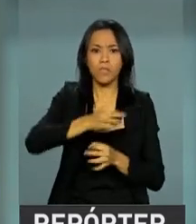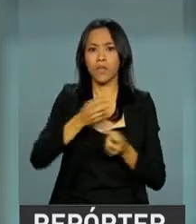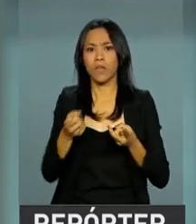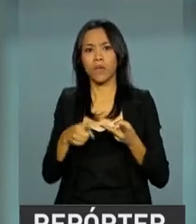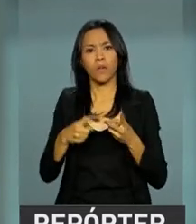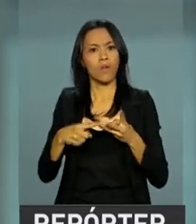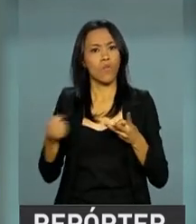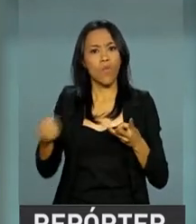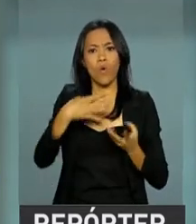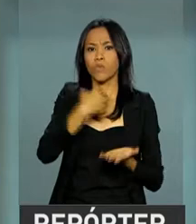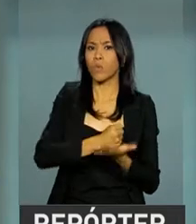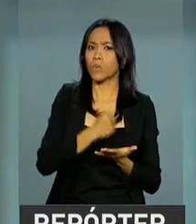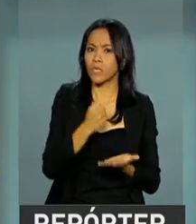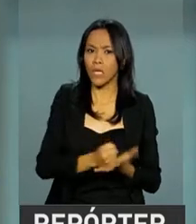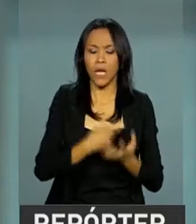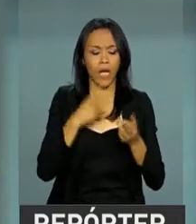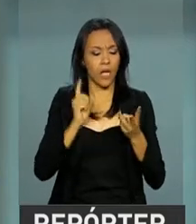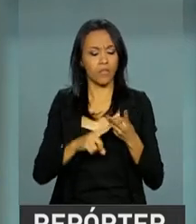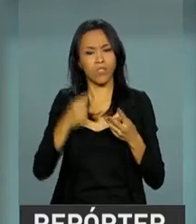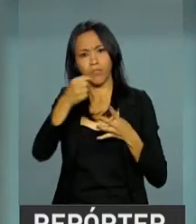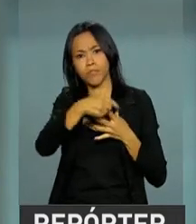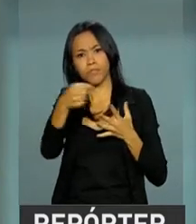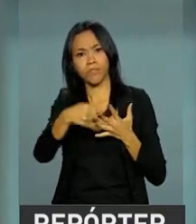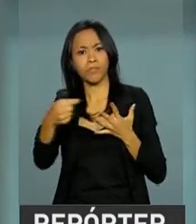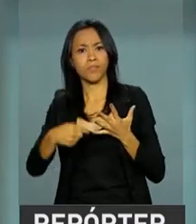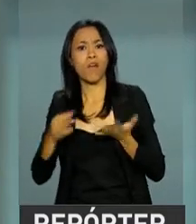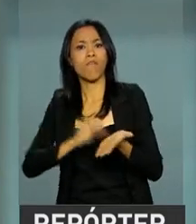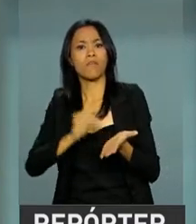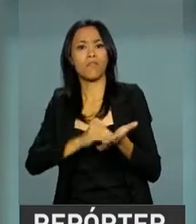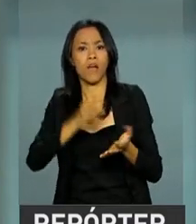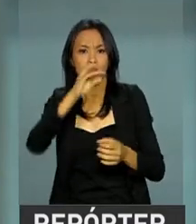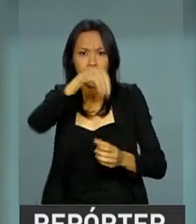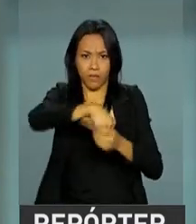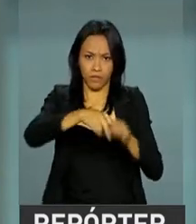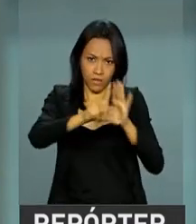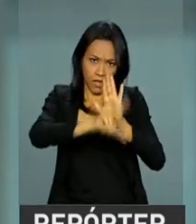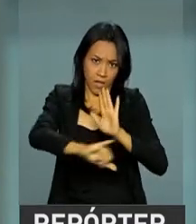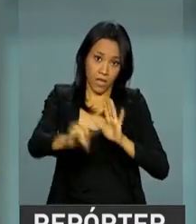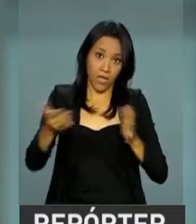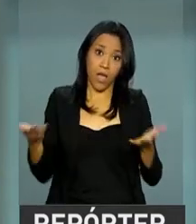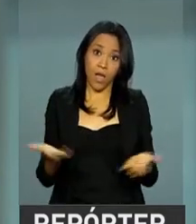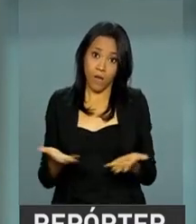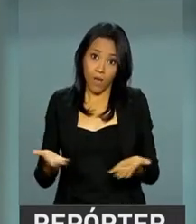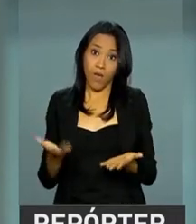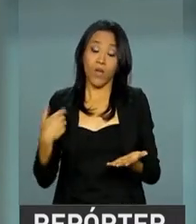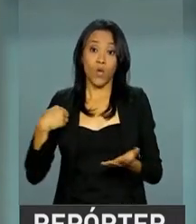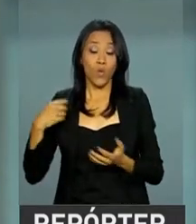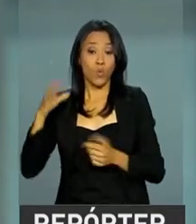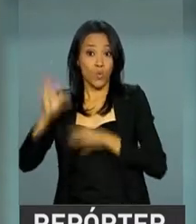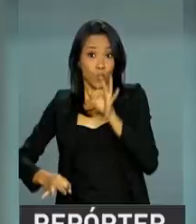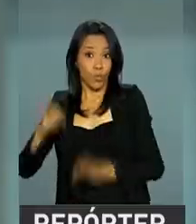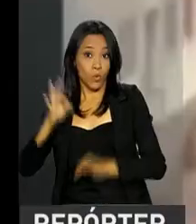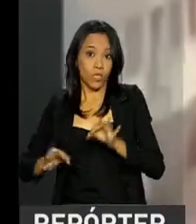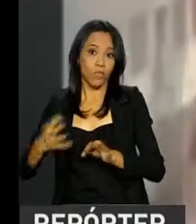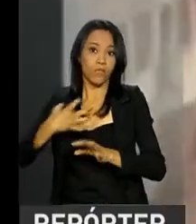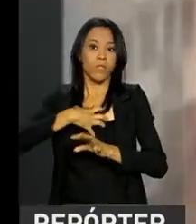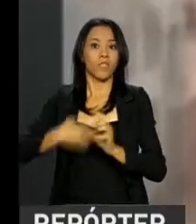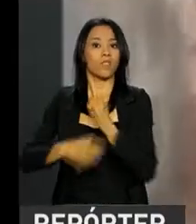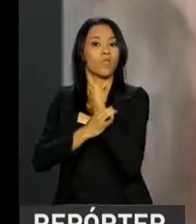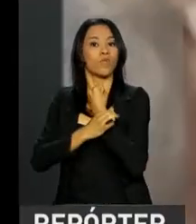contratos, terceirização do trabalho intermitente, ele, suprindo lacunas, faz com que o juiz tenha mais segurança para julgar.